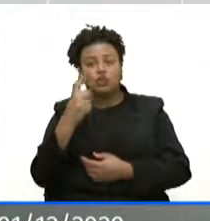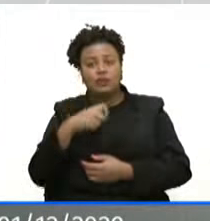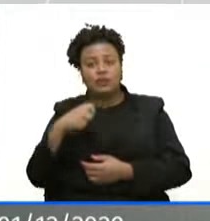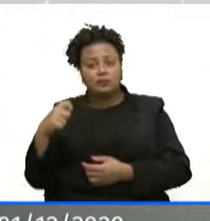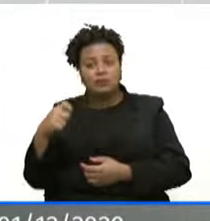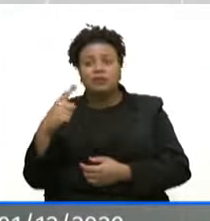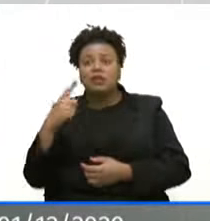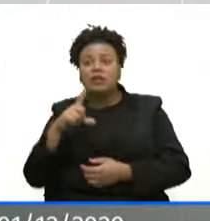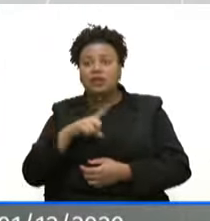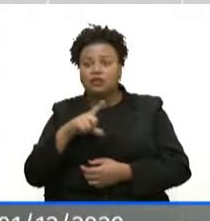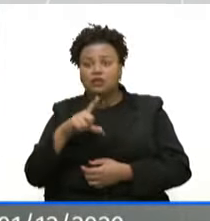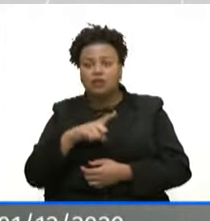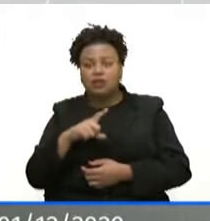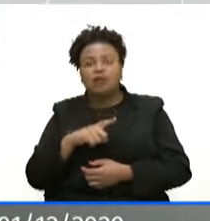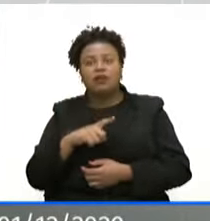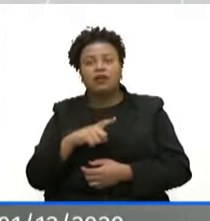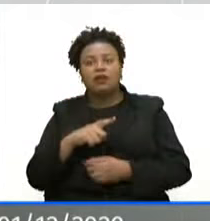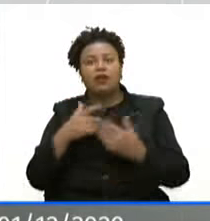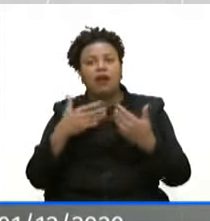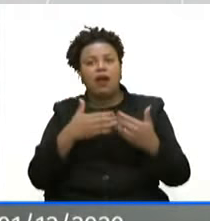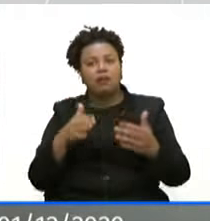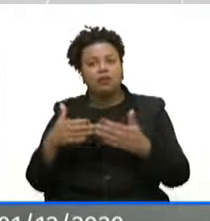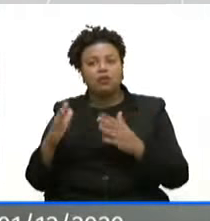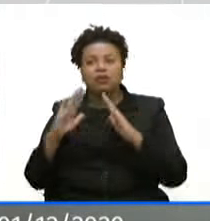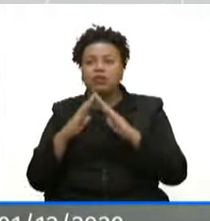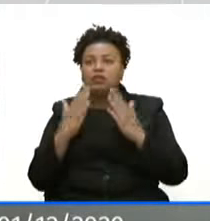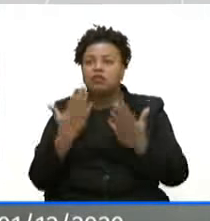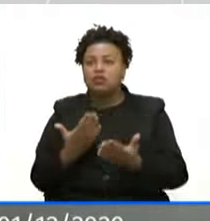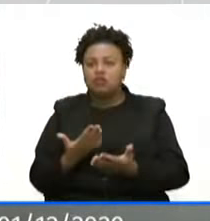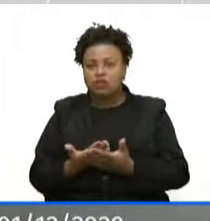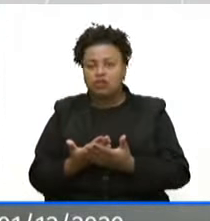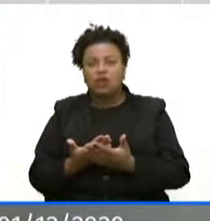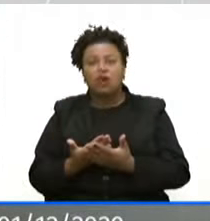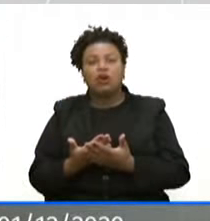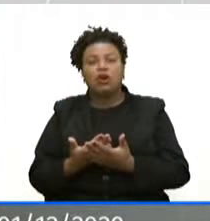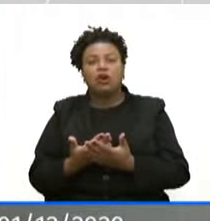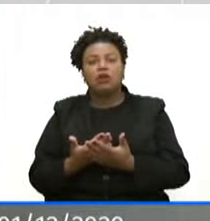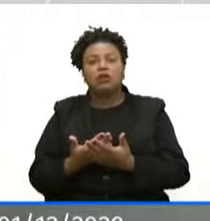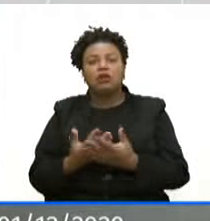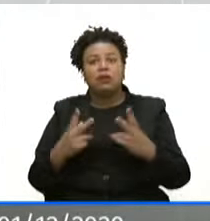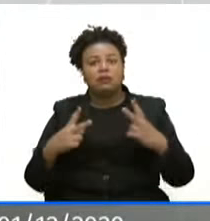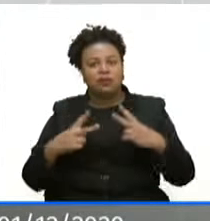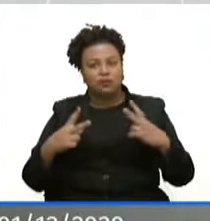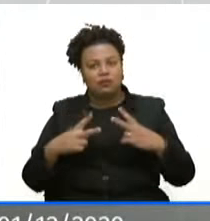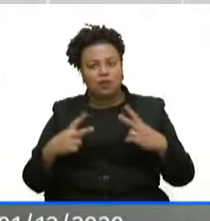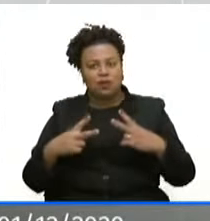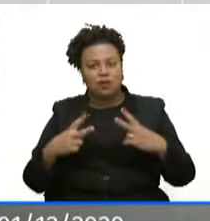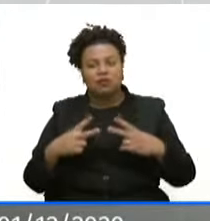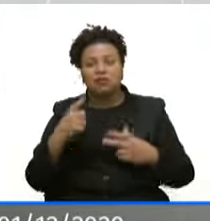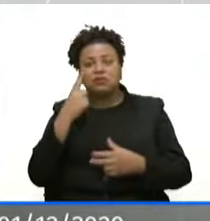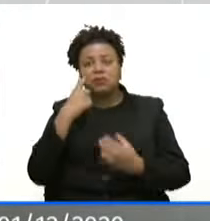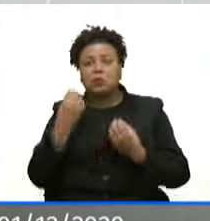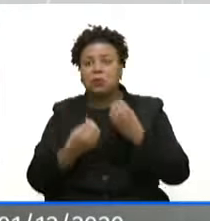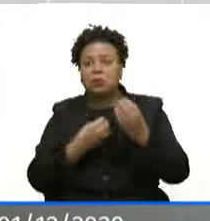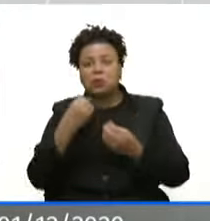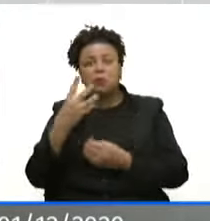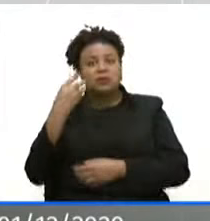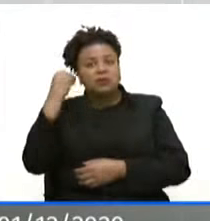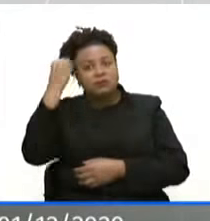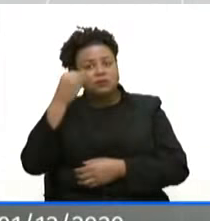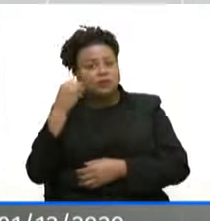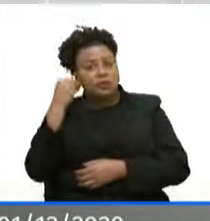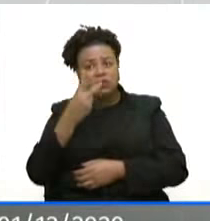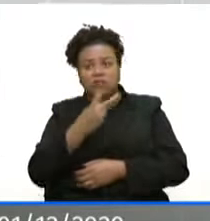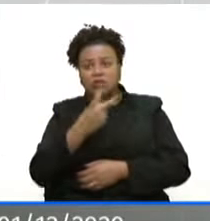aí que a gente tem, que teve a reabertura das escolas, pelo menos das escolas particulares, de ouvir como é que foi essa experiência